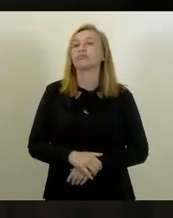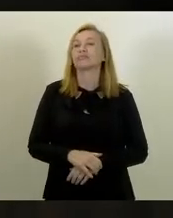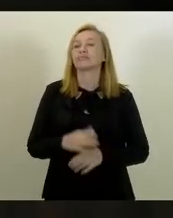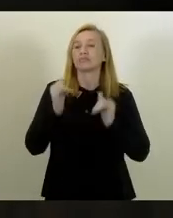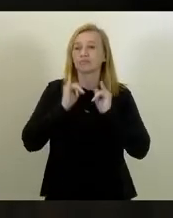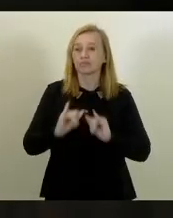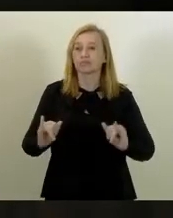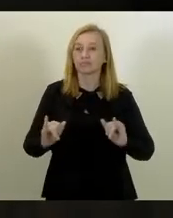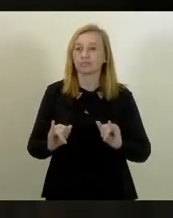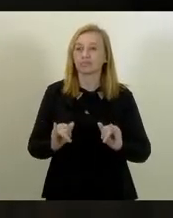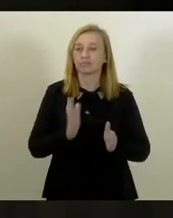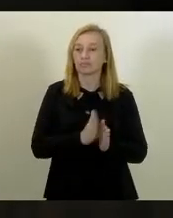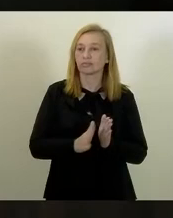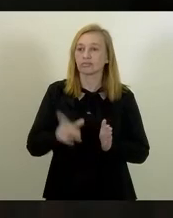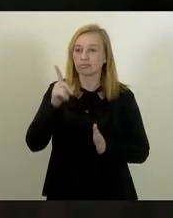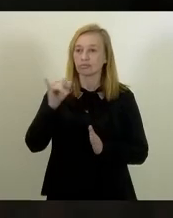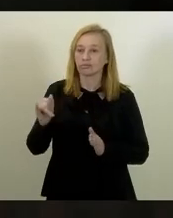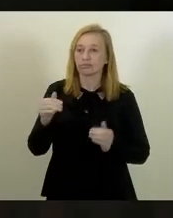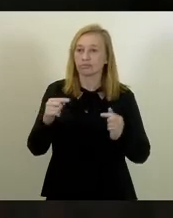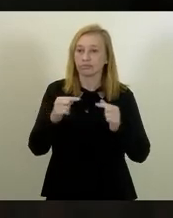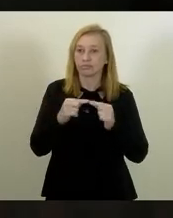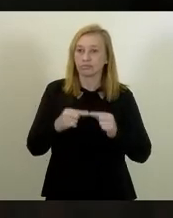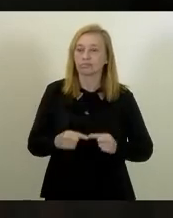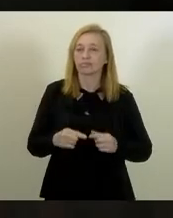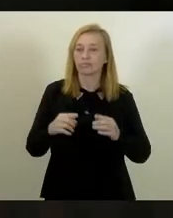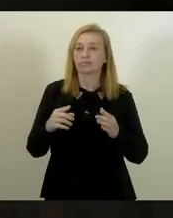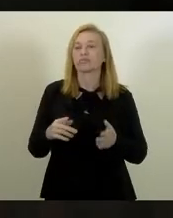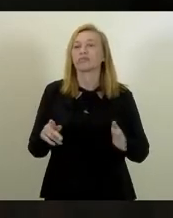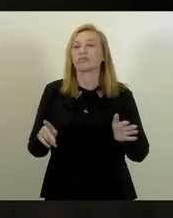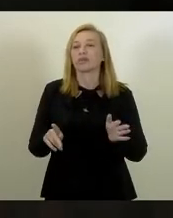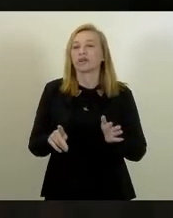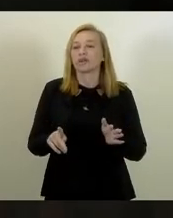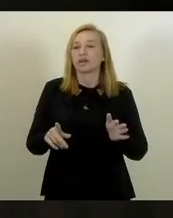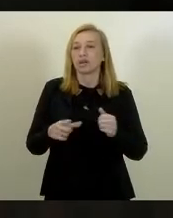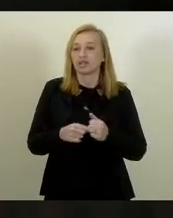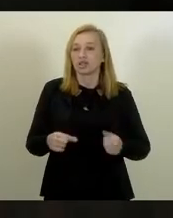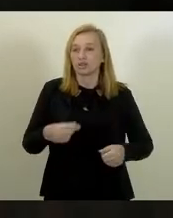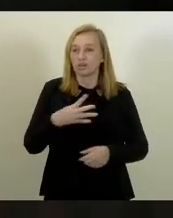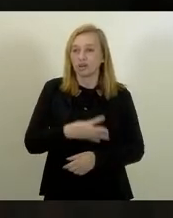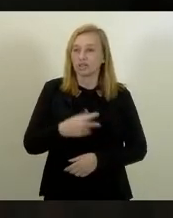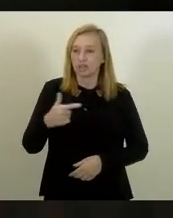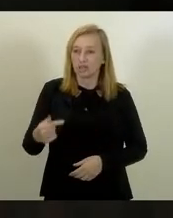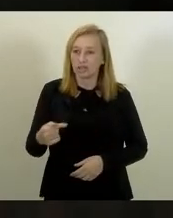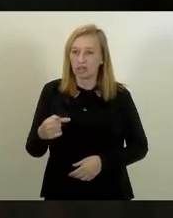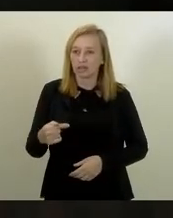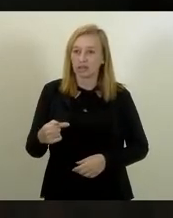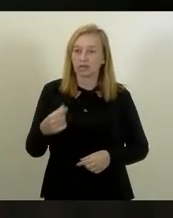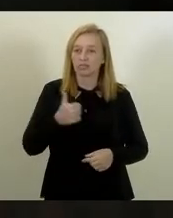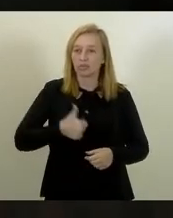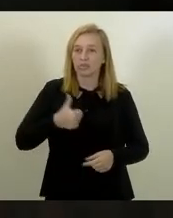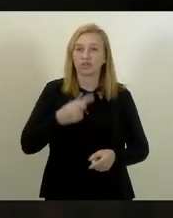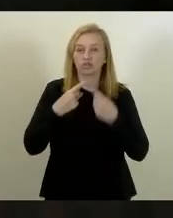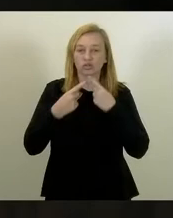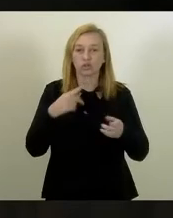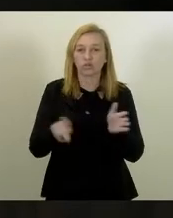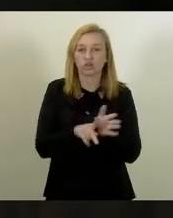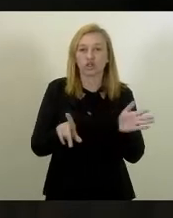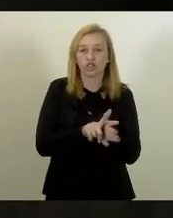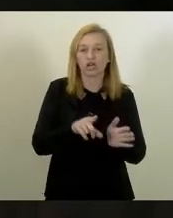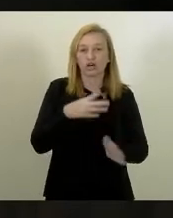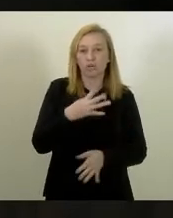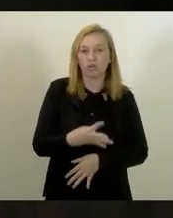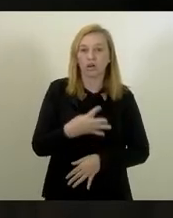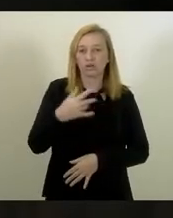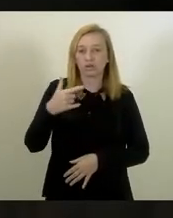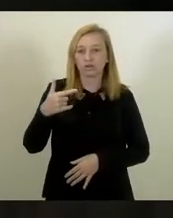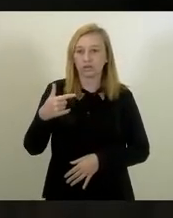Anuncio, incluídos na ordem do dia, de acordo com o parágrafo 1º do artigo 47 do Regimento Interno, em tramitação ordinária, em primeira discussão, projeto de lei 4383